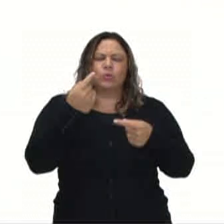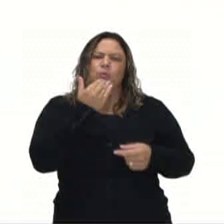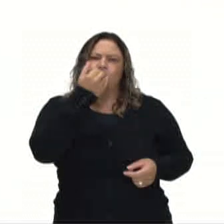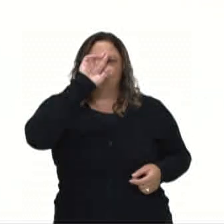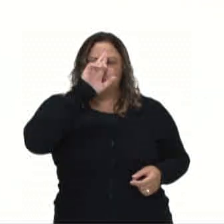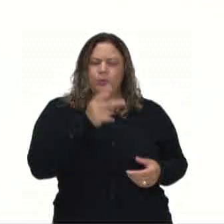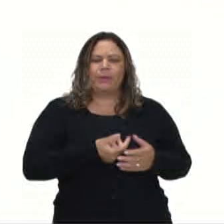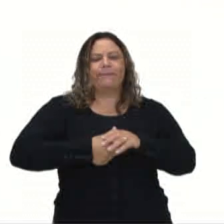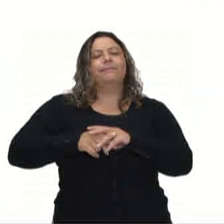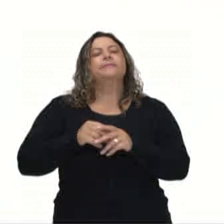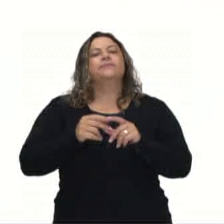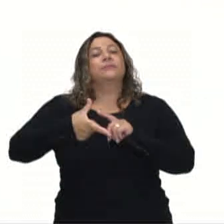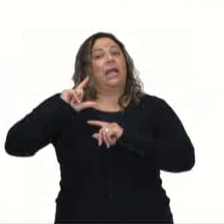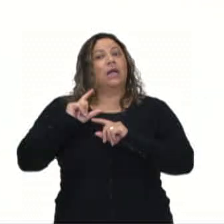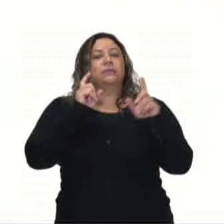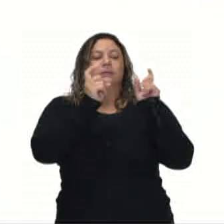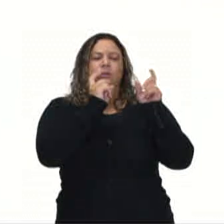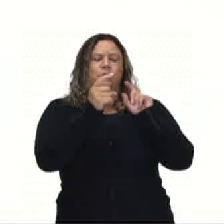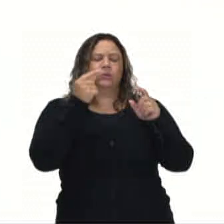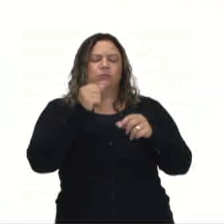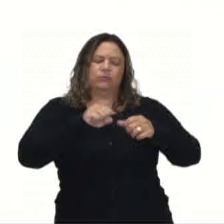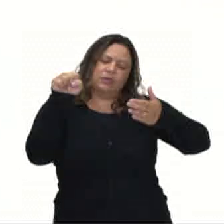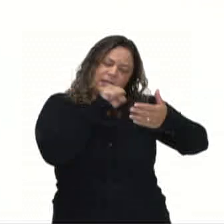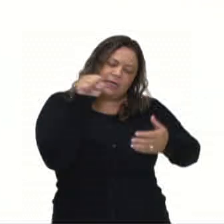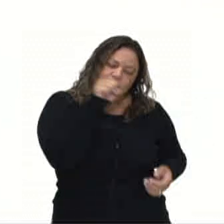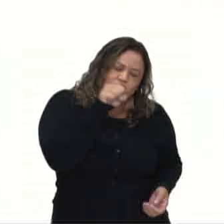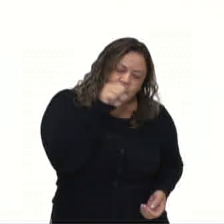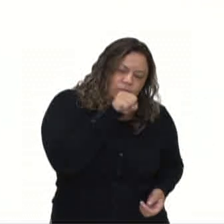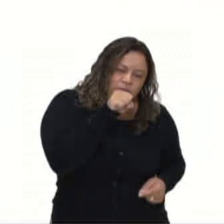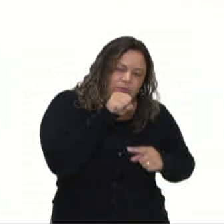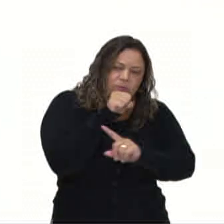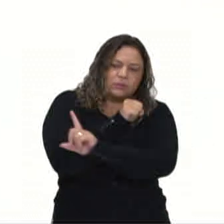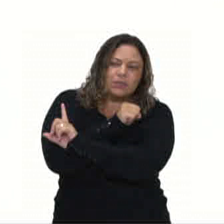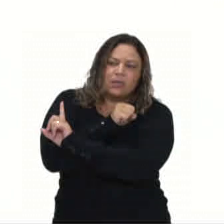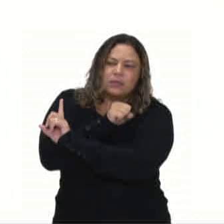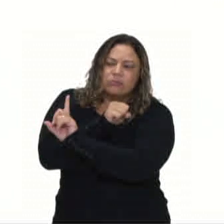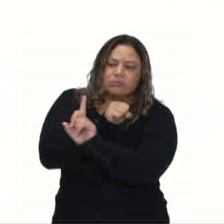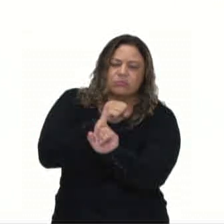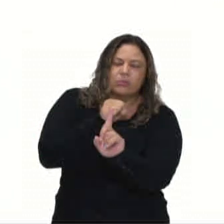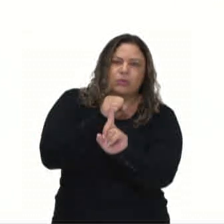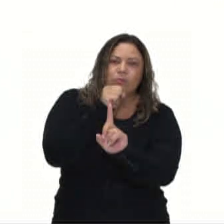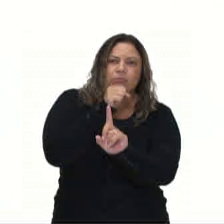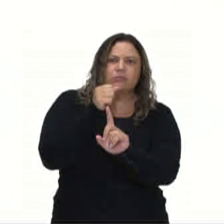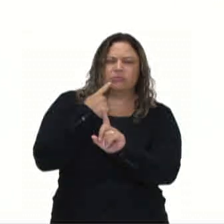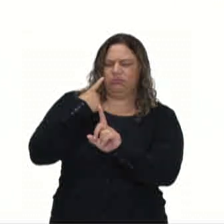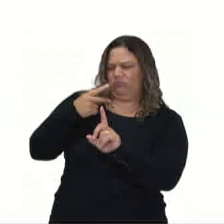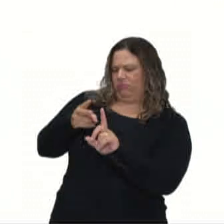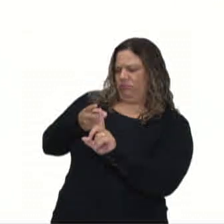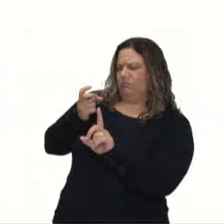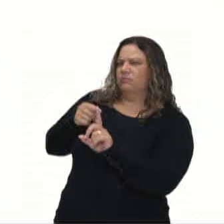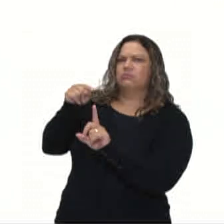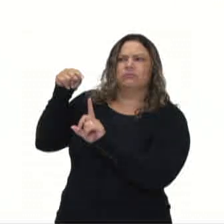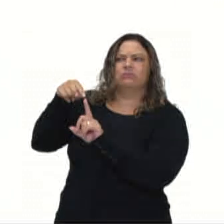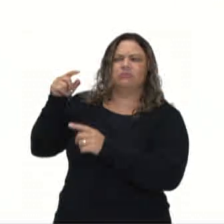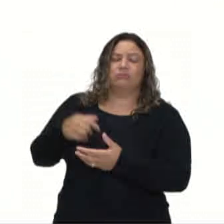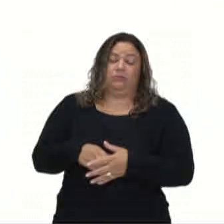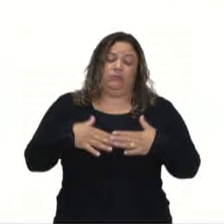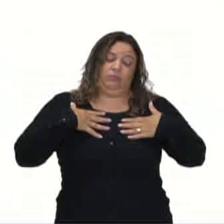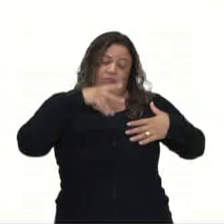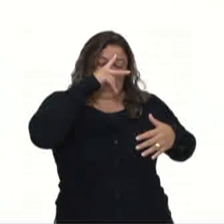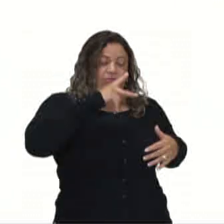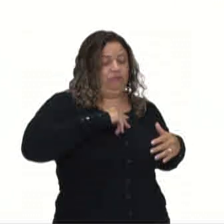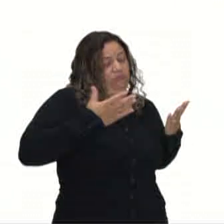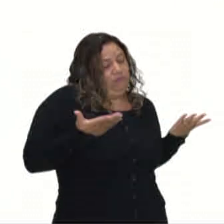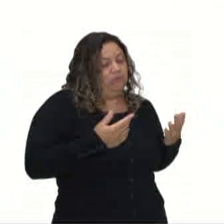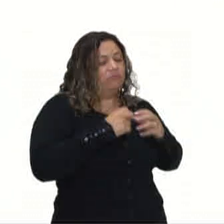uma reunião, quando um cara entrou. Confesso que ao ser flagrado ali, naquele momento meio íntimo, fiquei